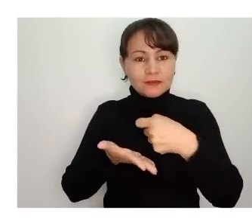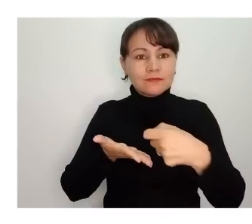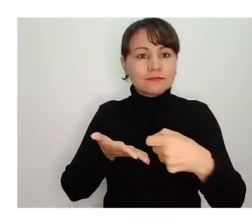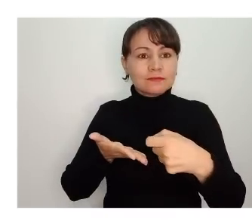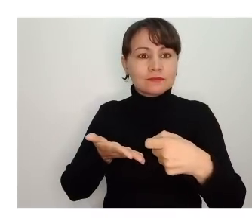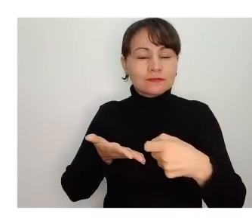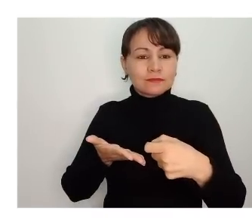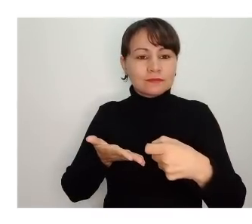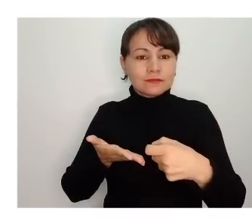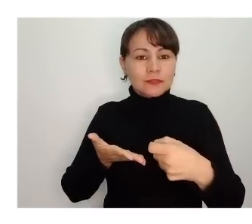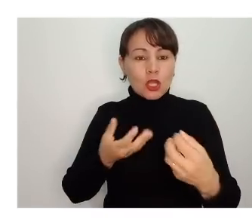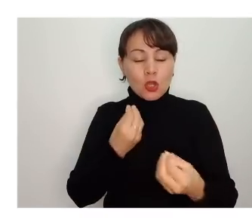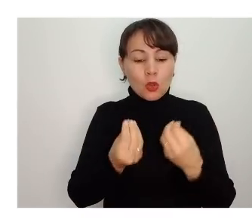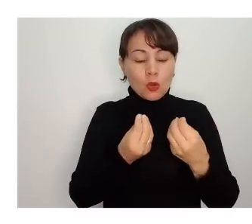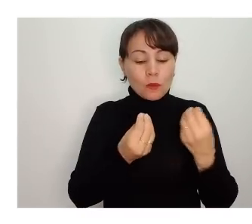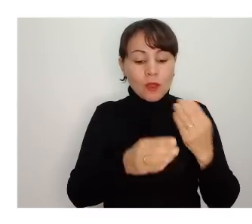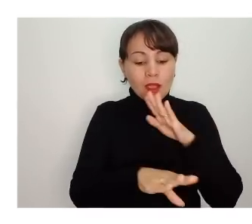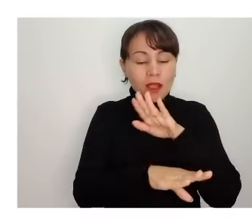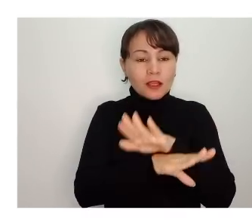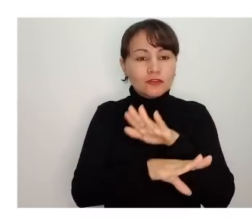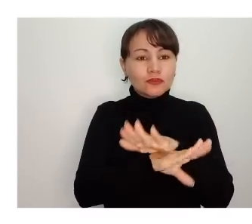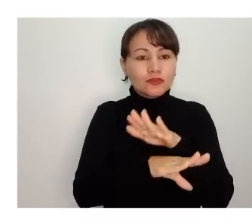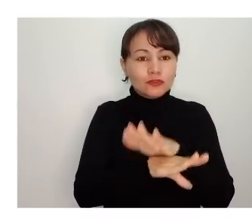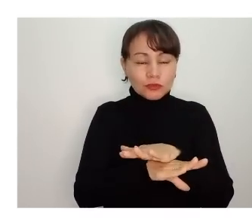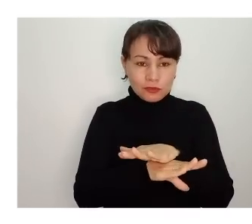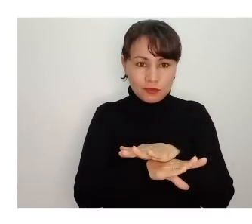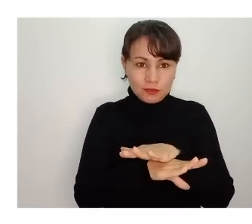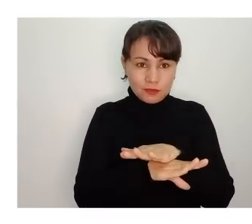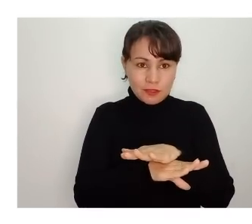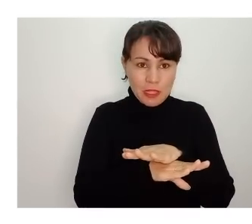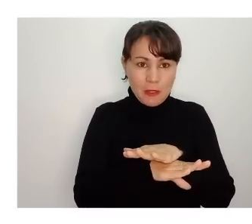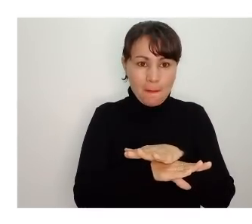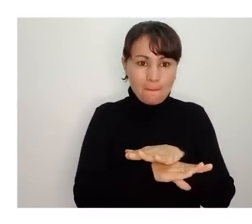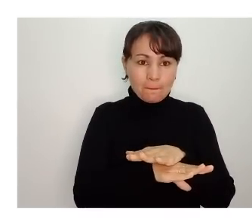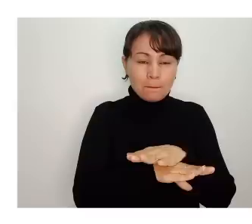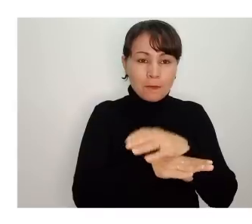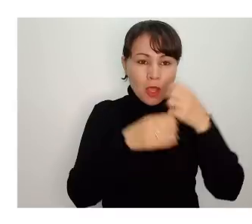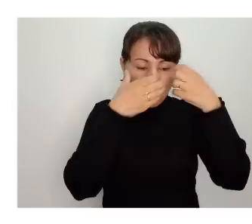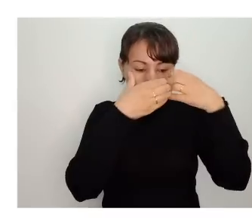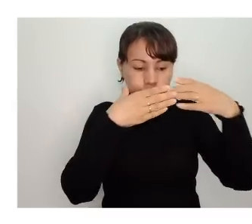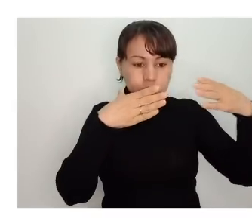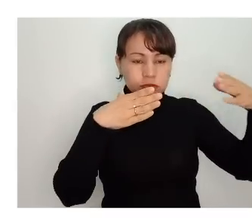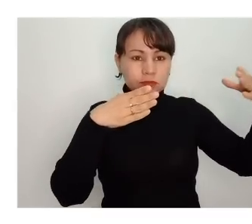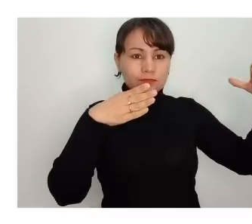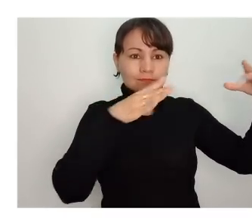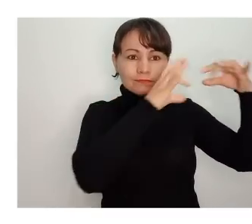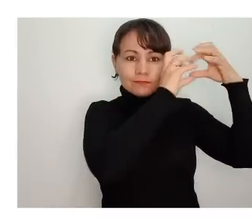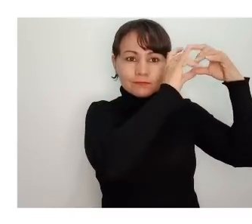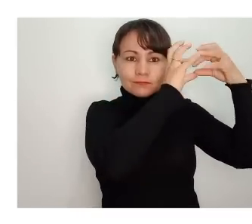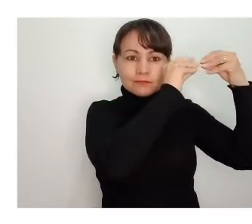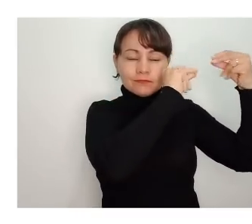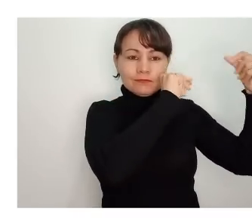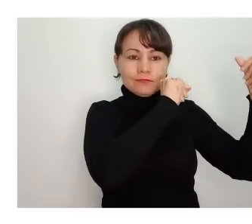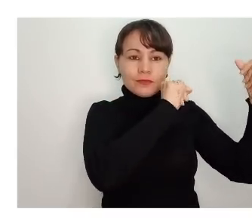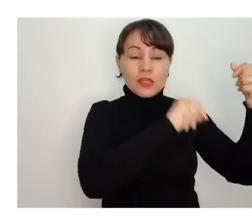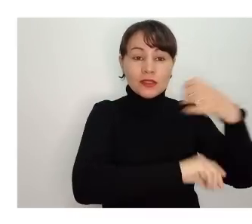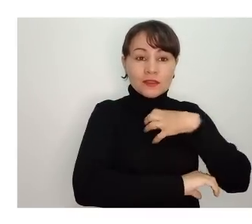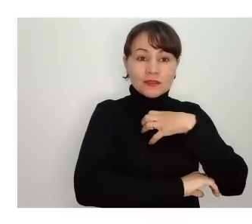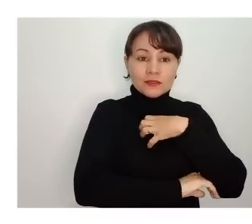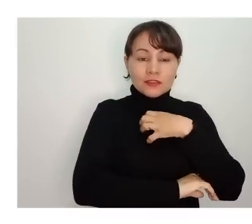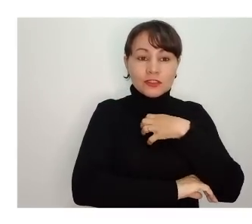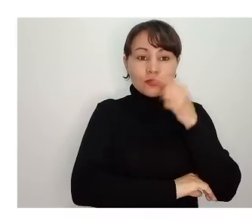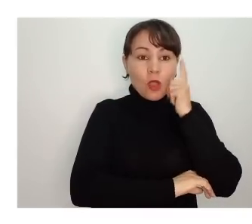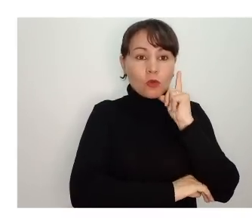a escrita e como ela contribui muito para o aumento da plasticidade e